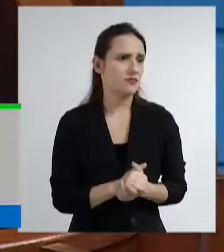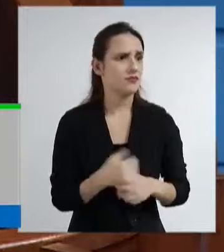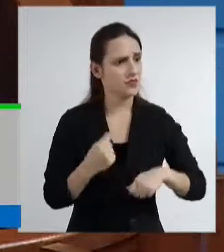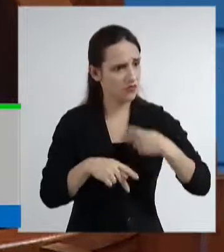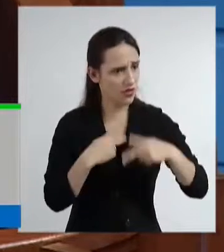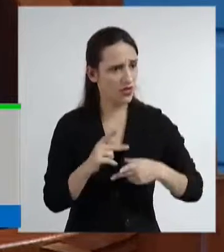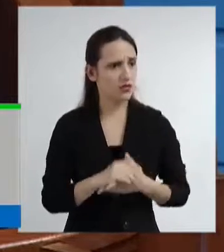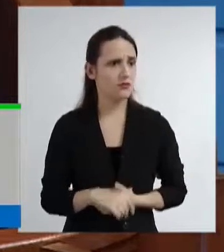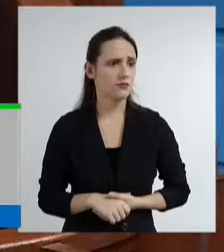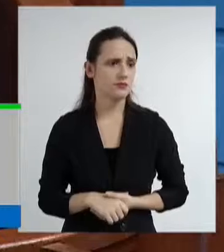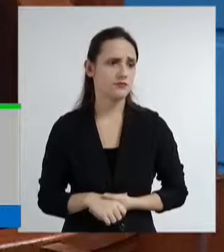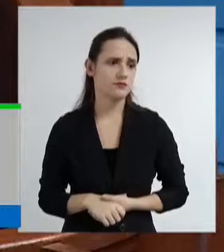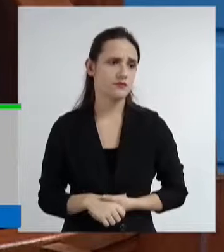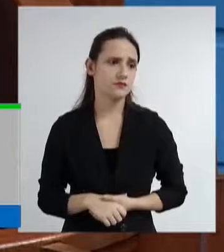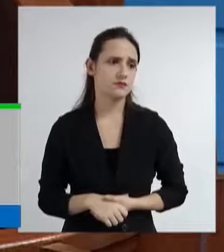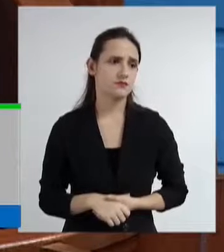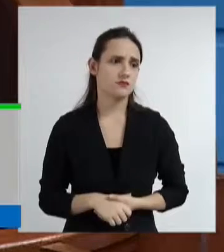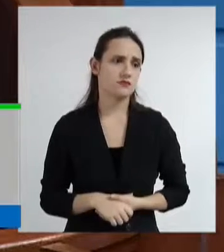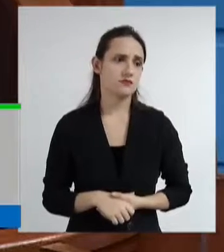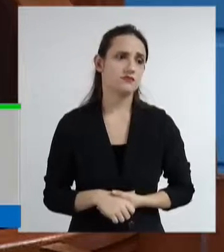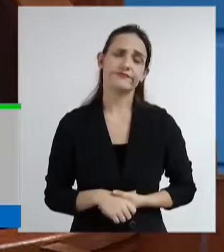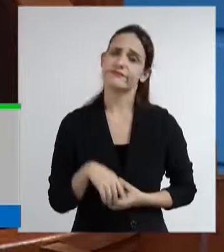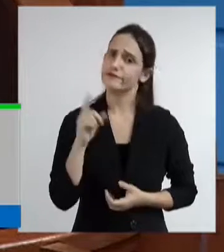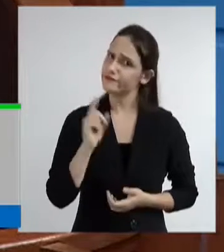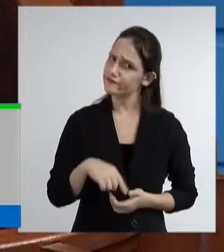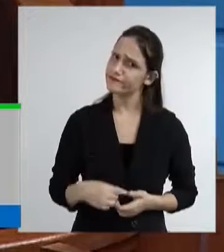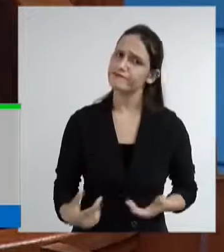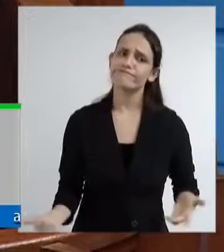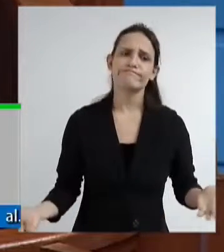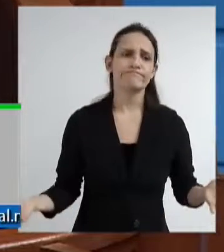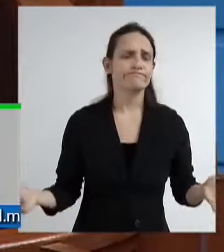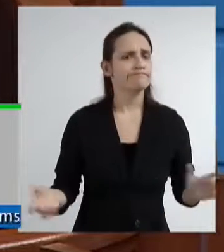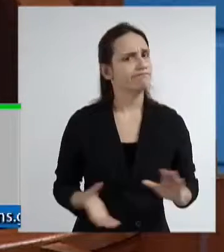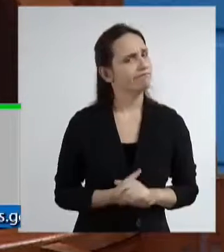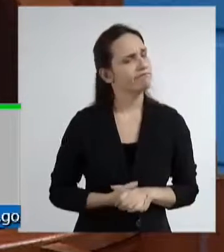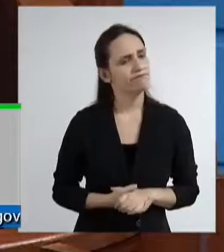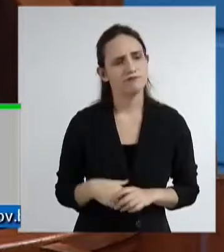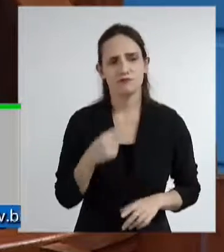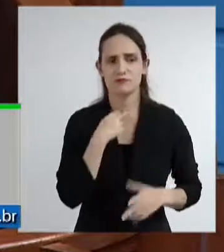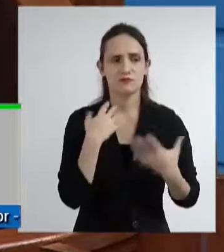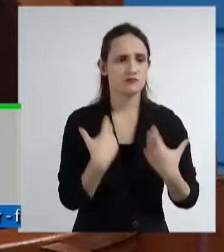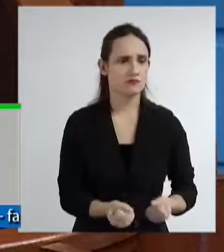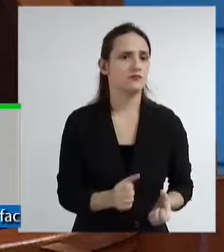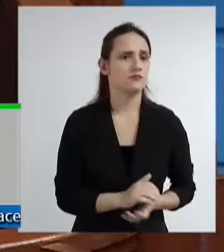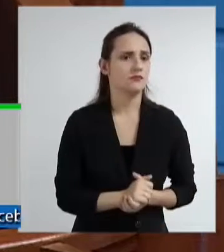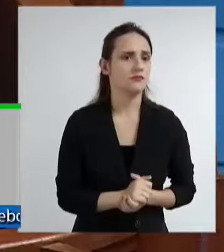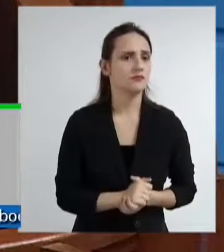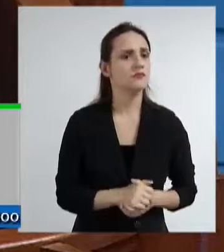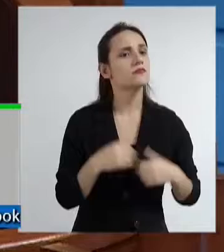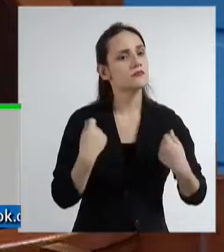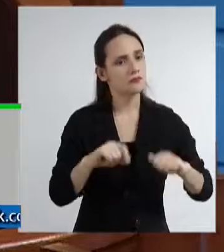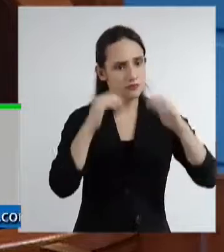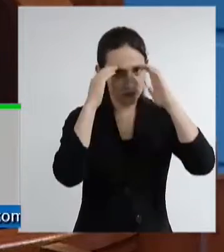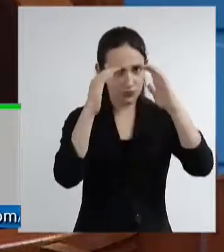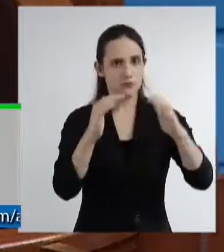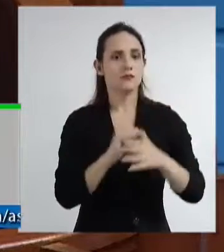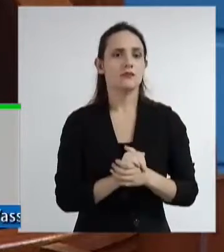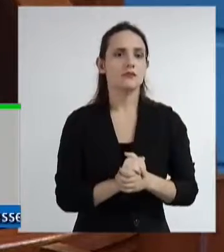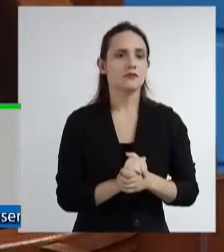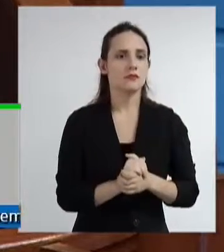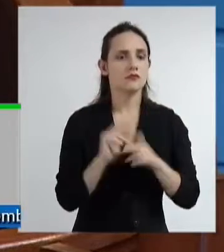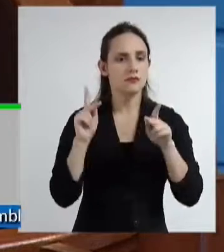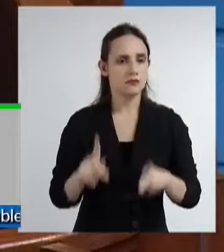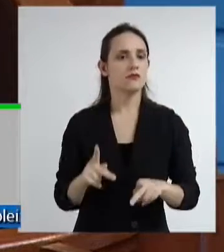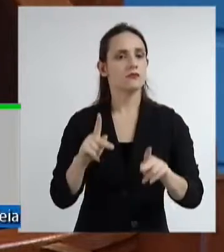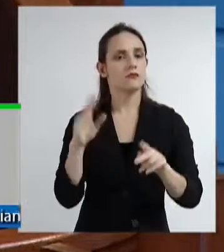disse. Realmente é algo assim que nós não podemos aceitar. Nós queremos respeito com a população